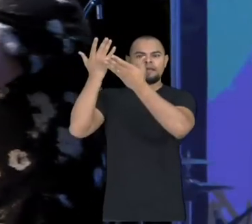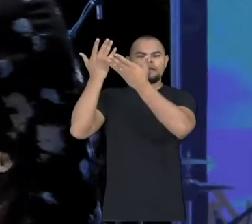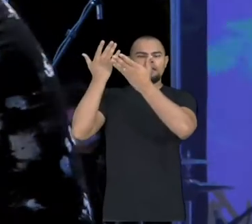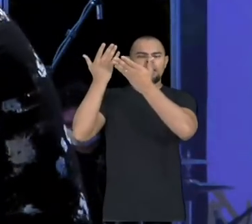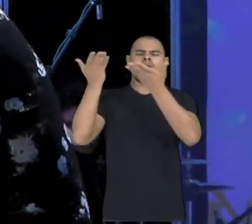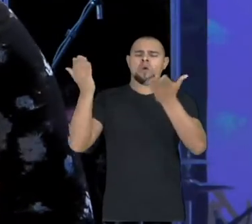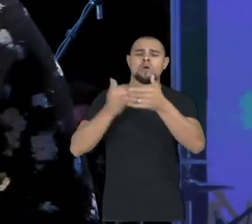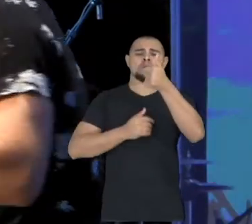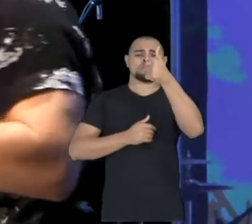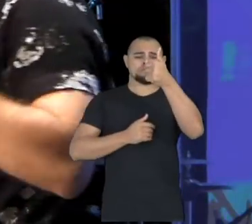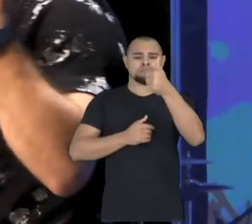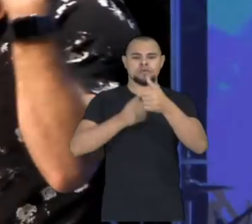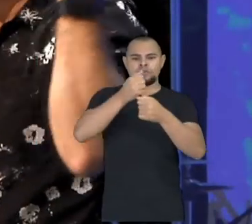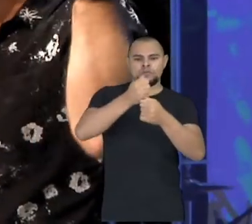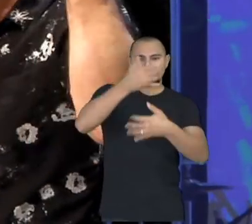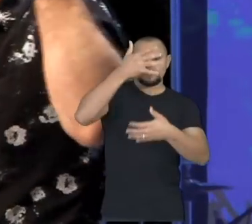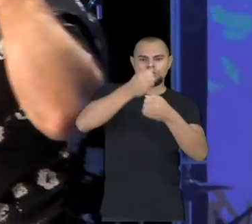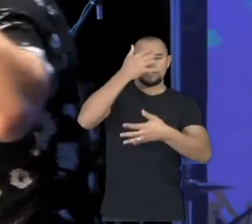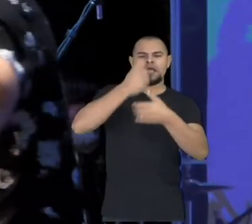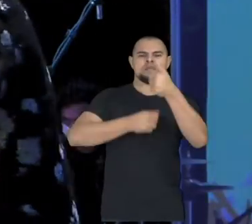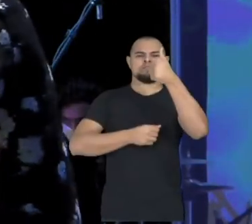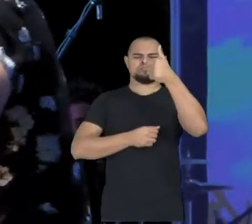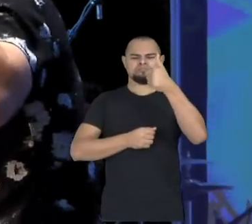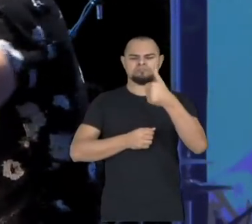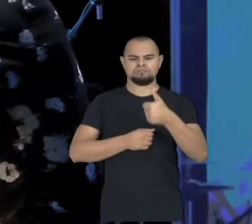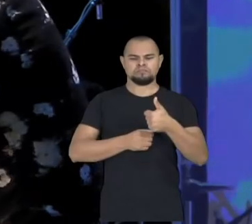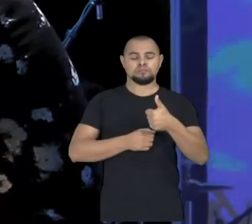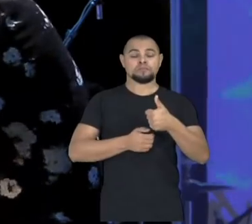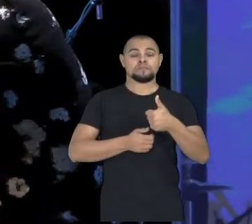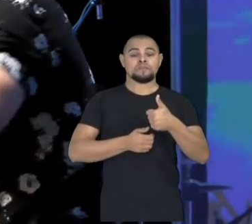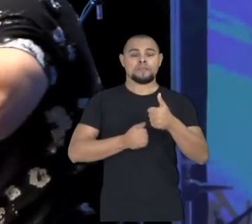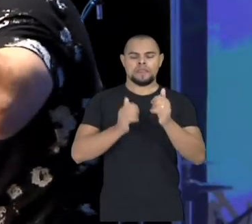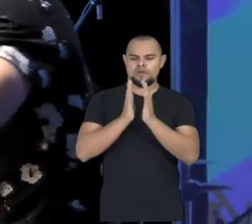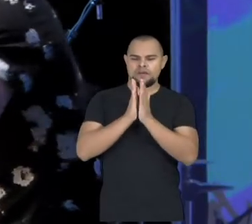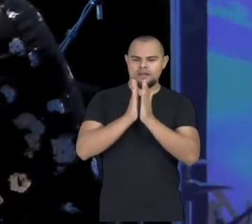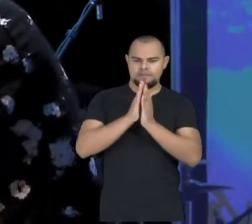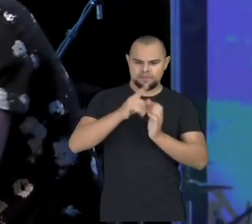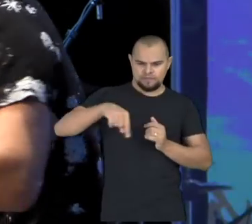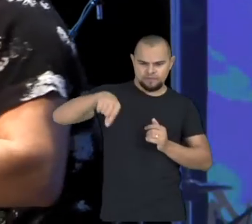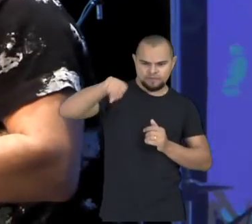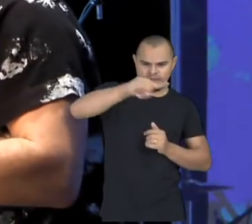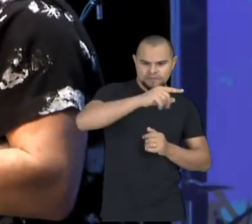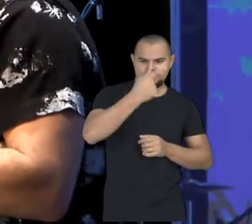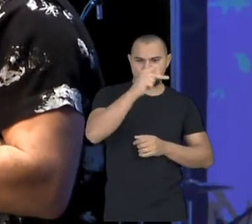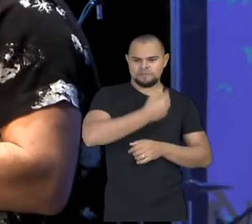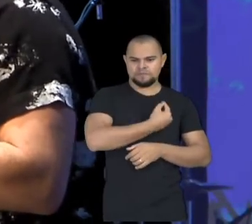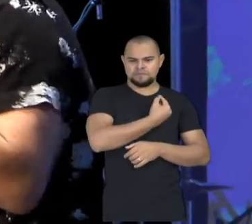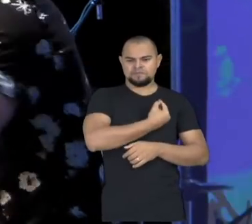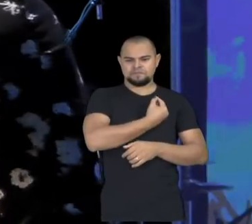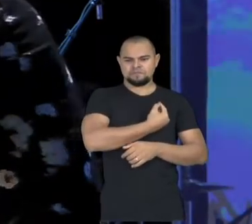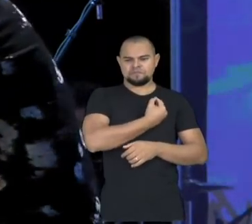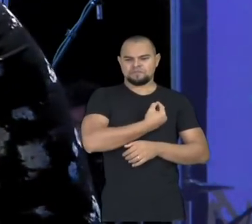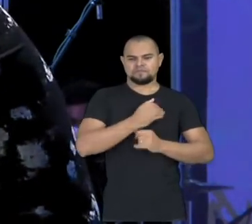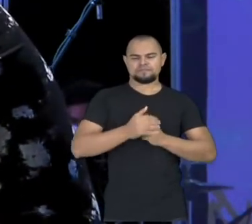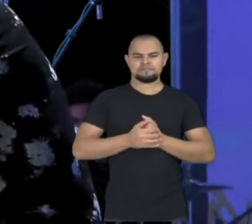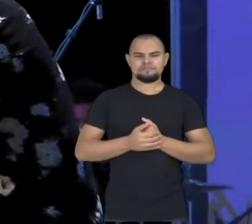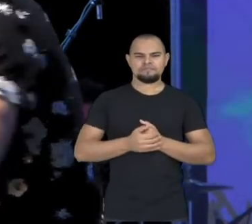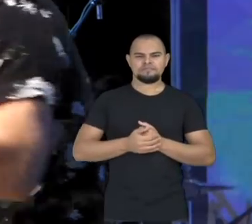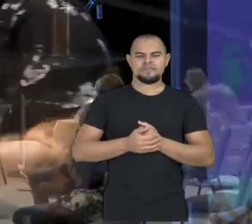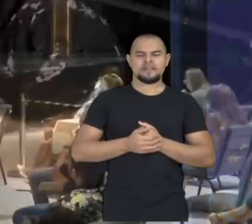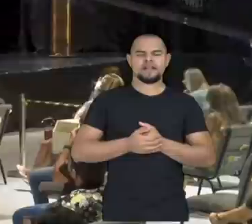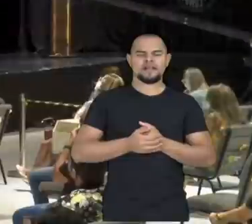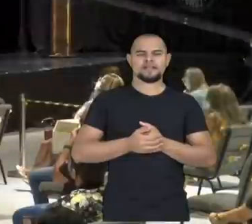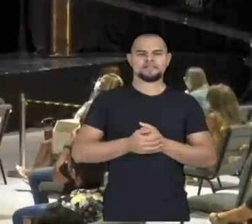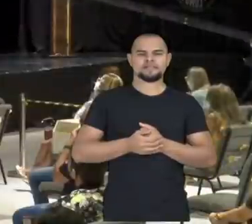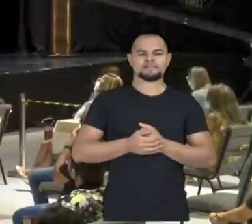dê o seu sinal aqui no chat, que nós queremos orar por você, orar por sua vida hoje. Aleluia, mais uma